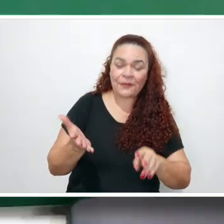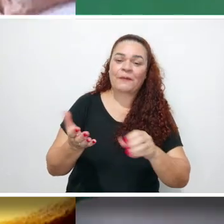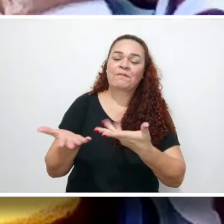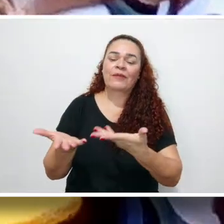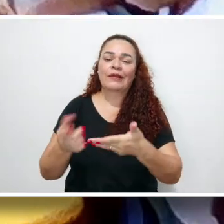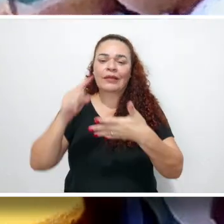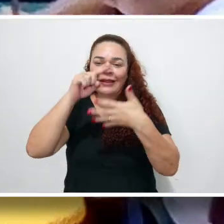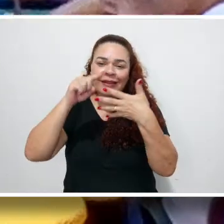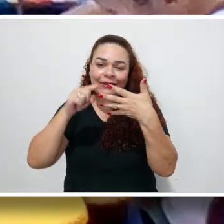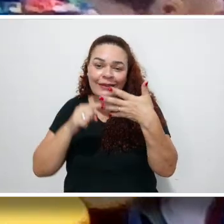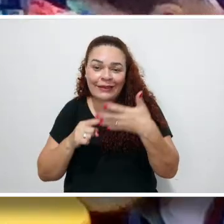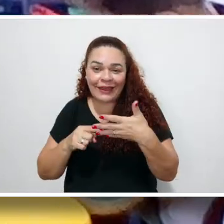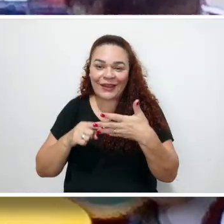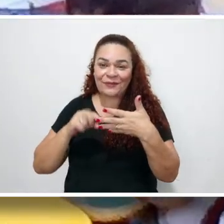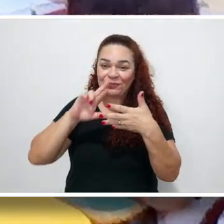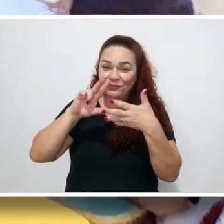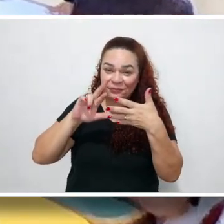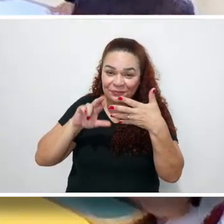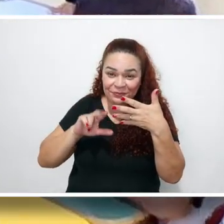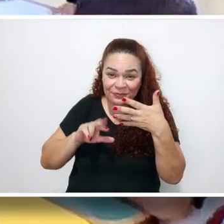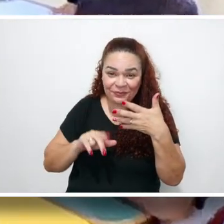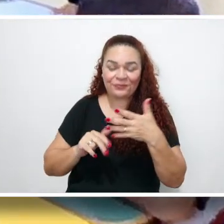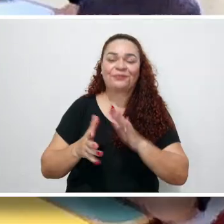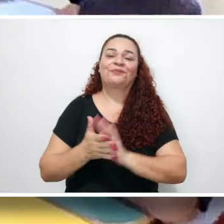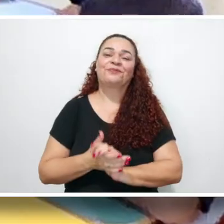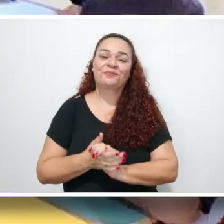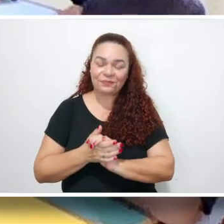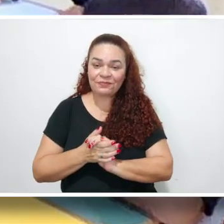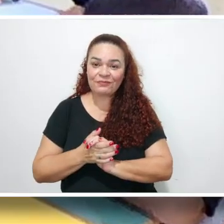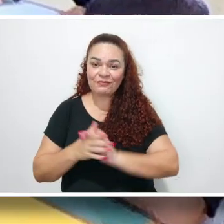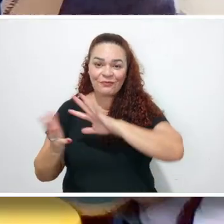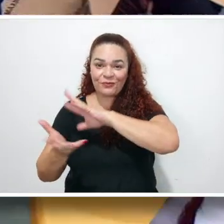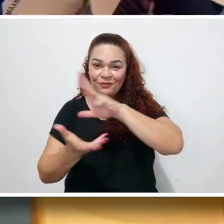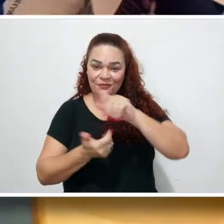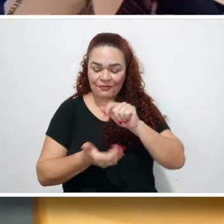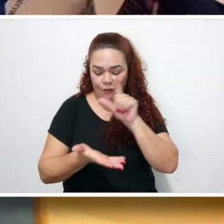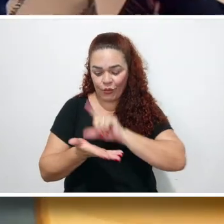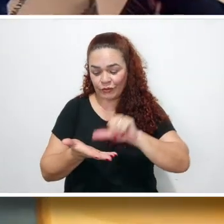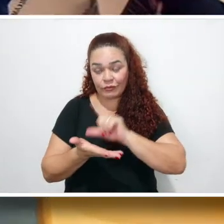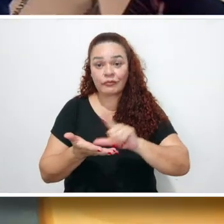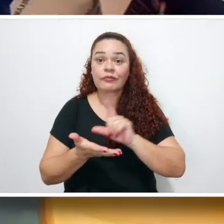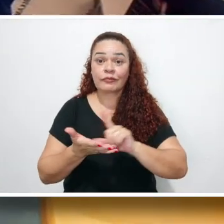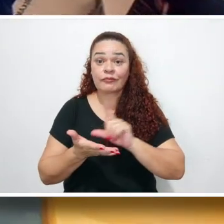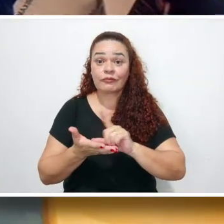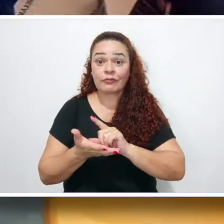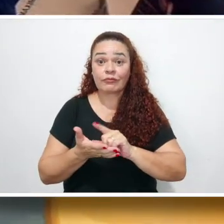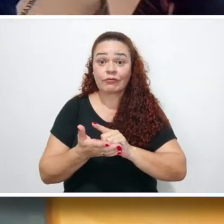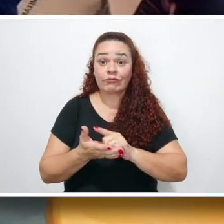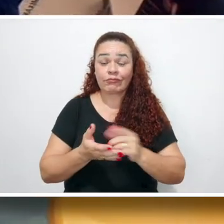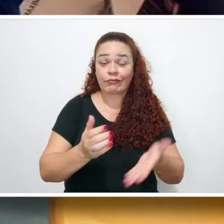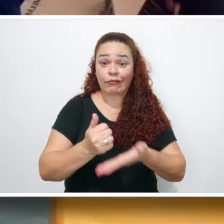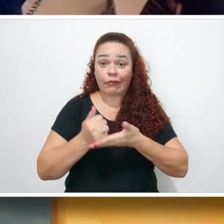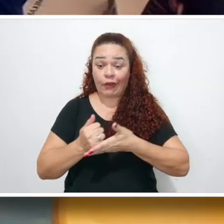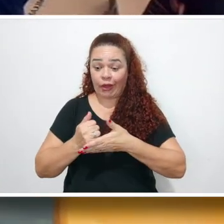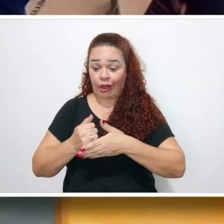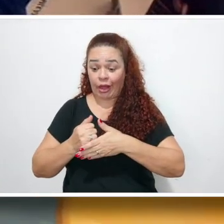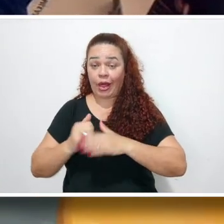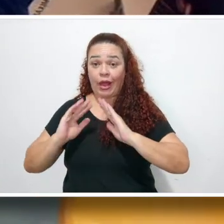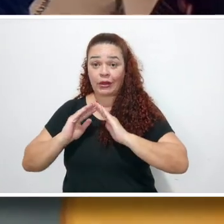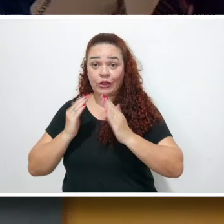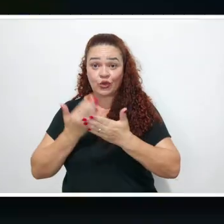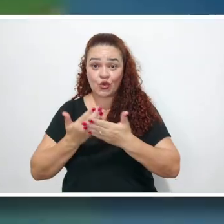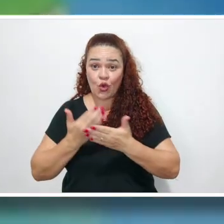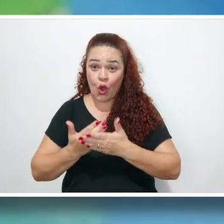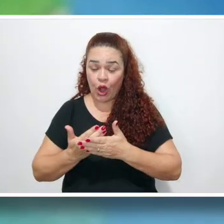fábulas, parlendas, enfim, diferentes gêneros. Todo o universo da literatura é trazido para dentro da